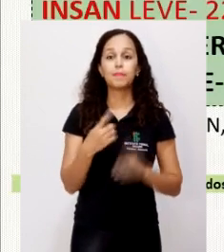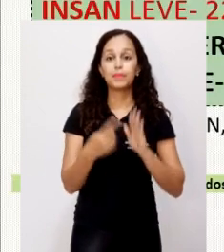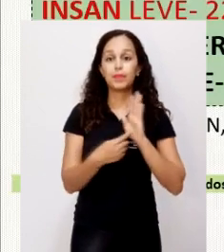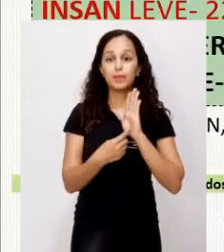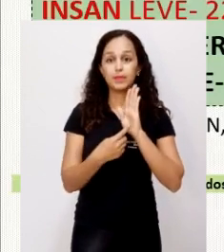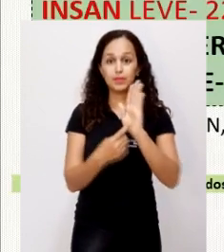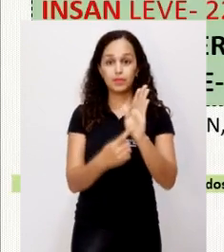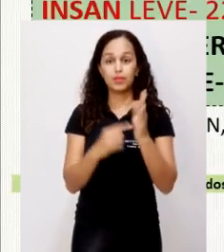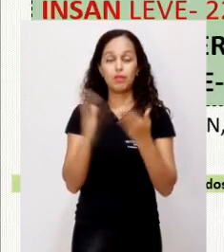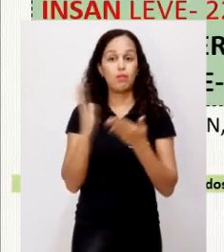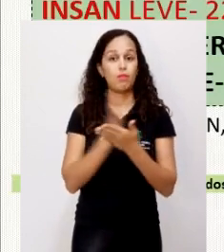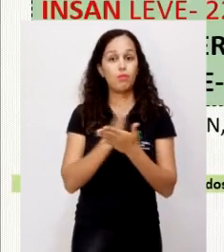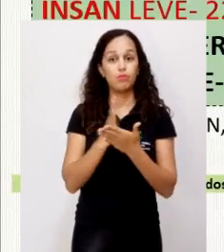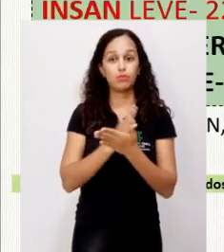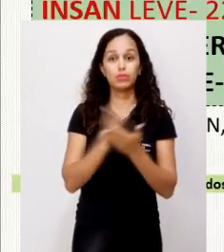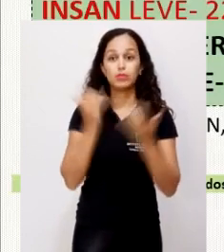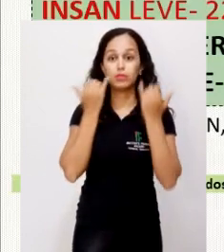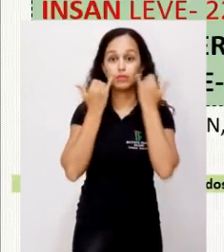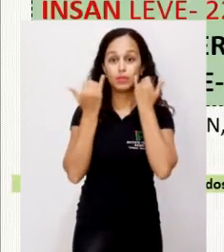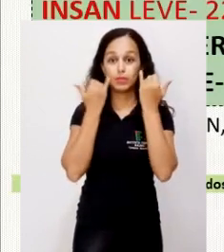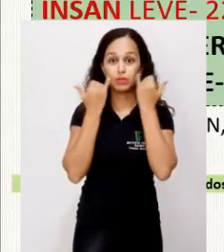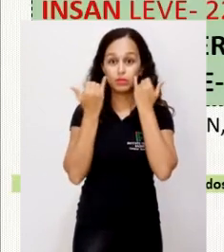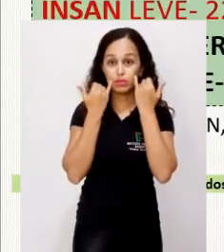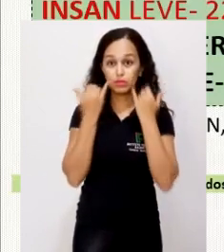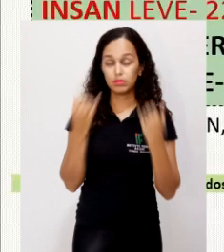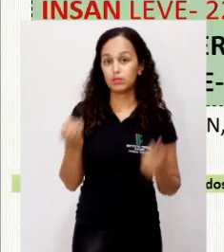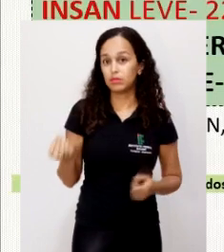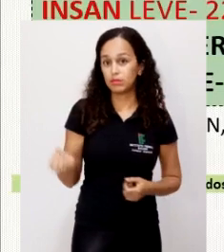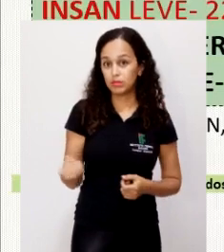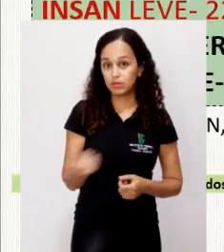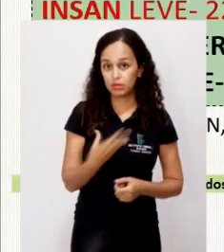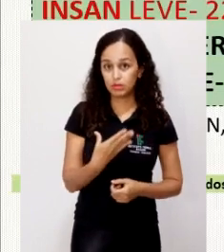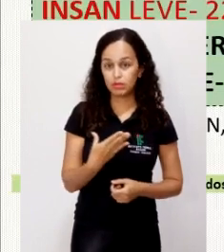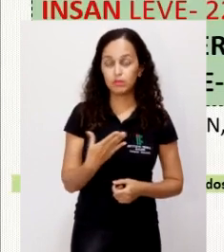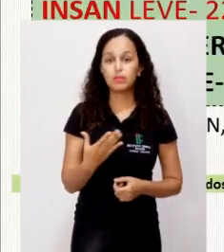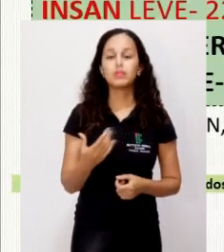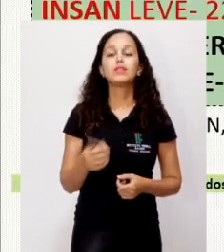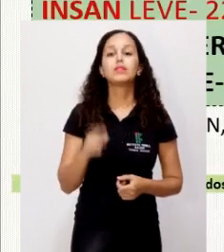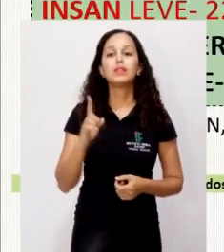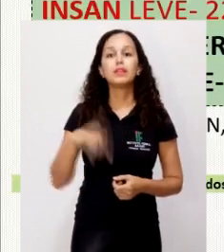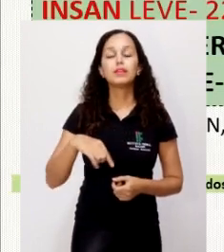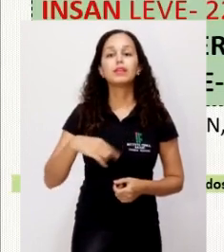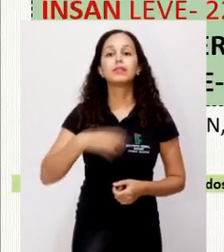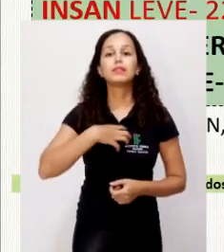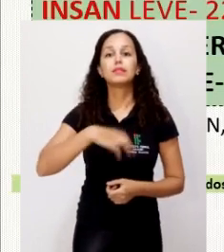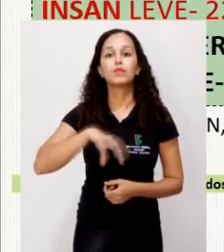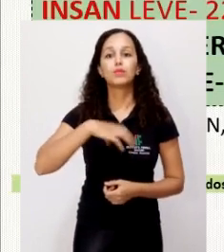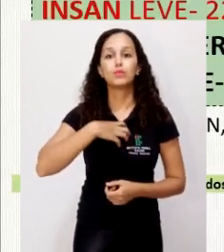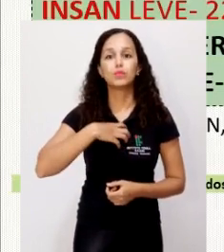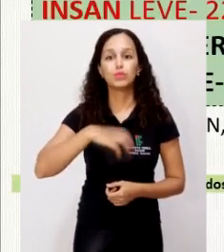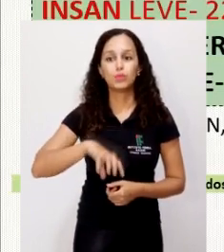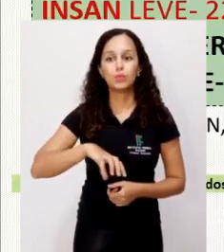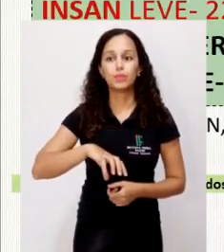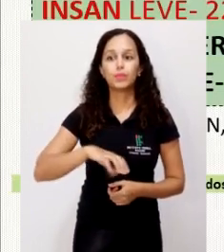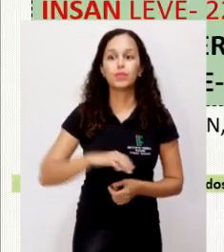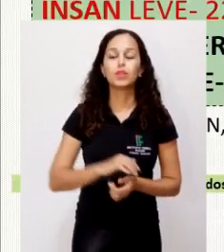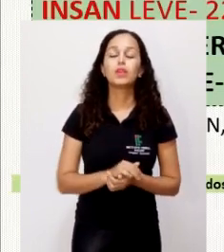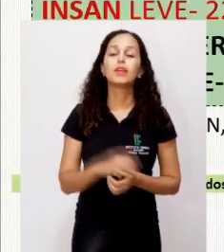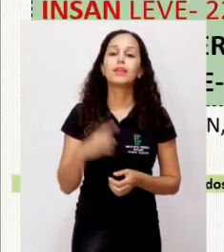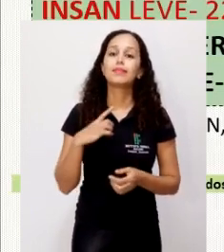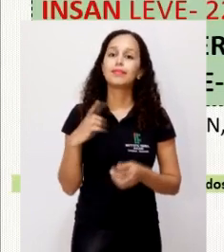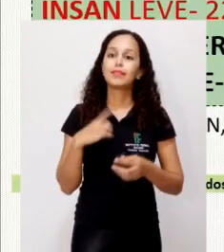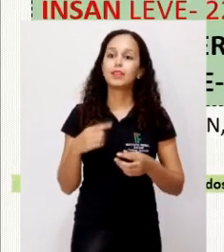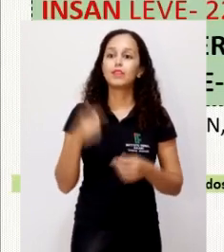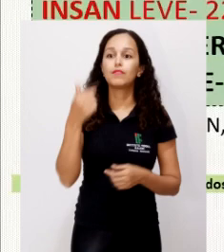Bahia, eu trouxe para apresentar alguns dados que os mais recentes se referem à capital baiana, tendo aqui